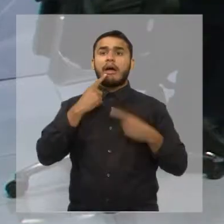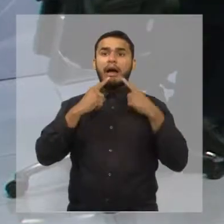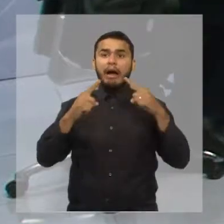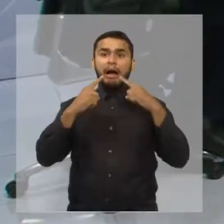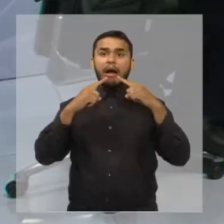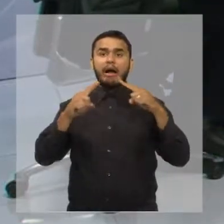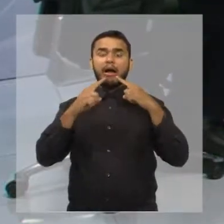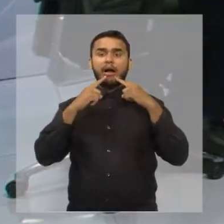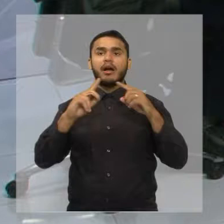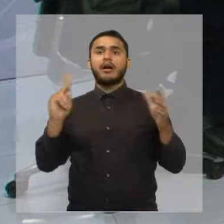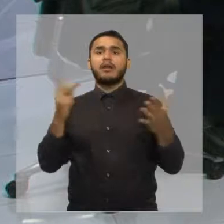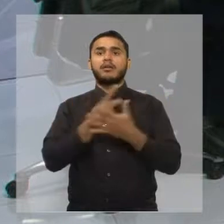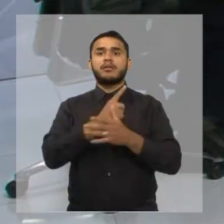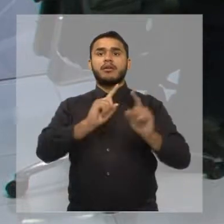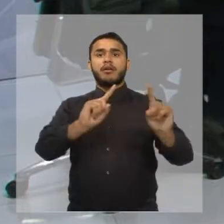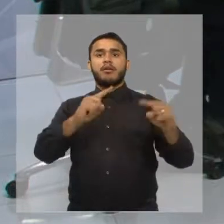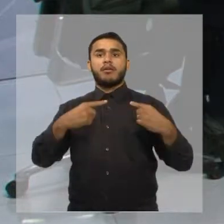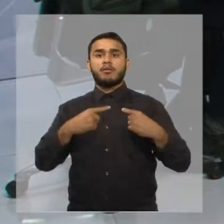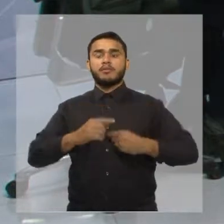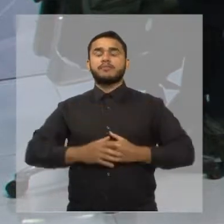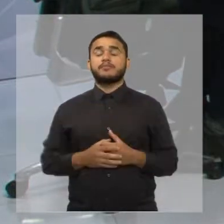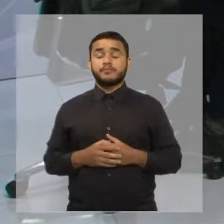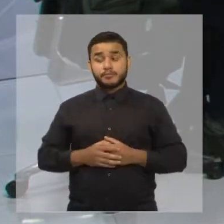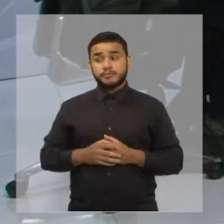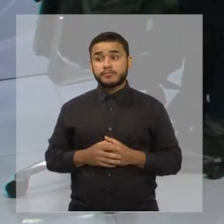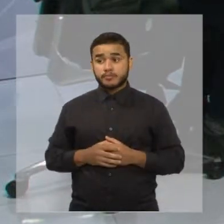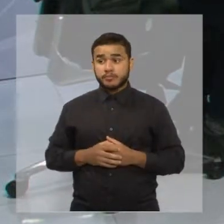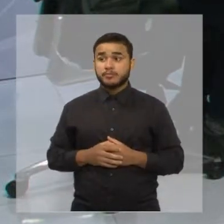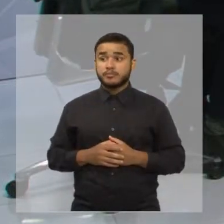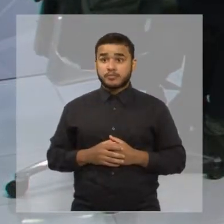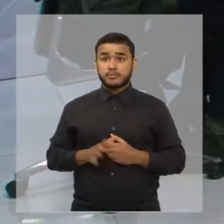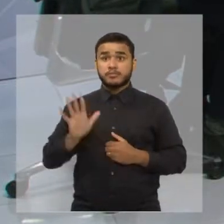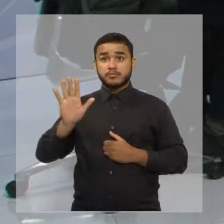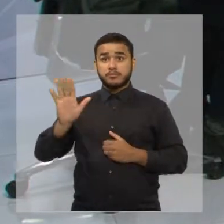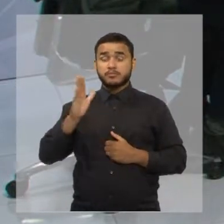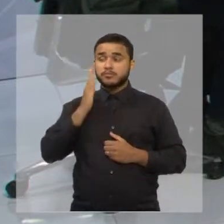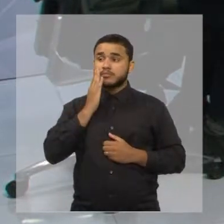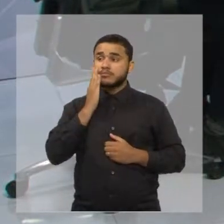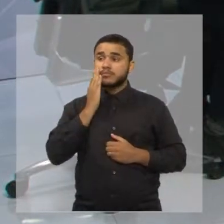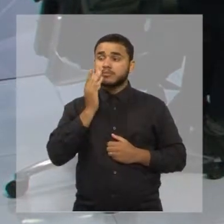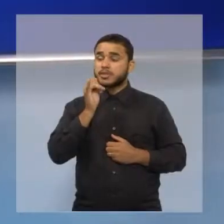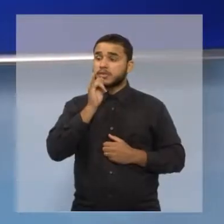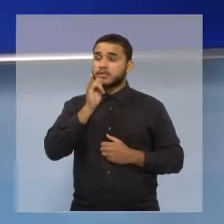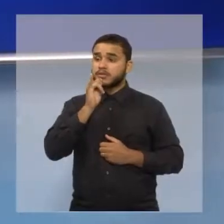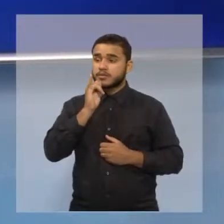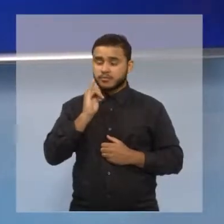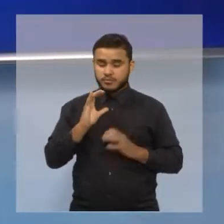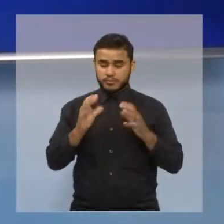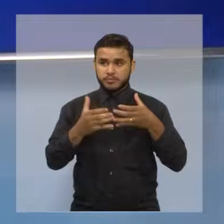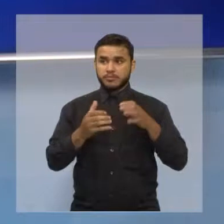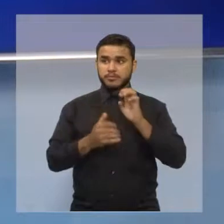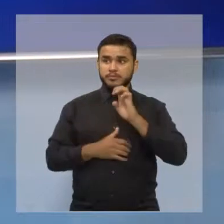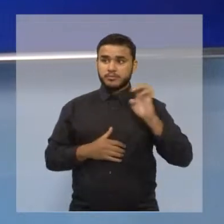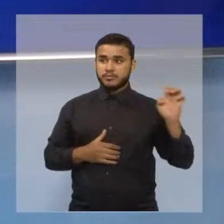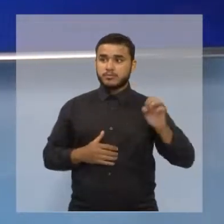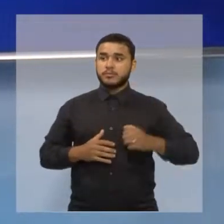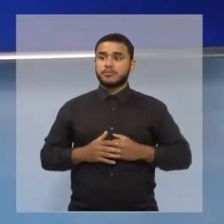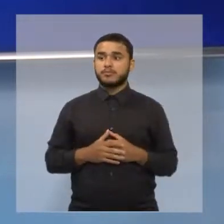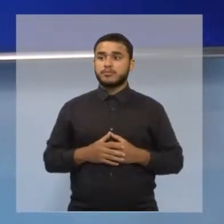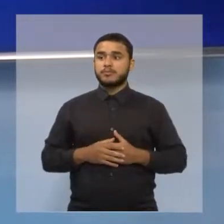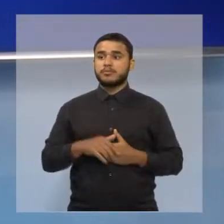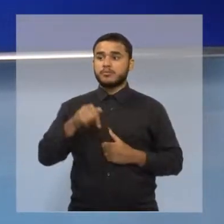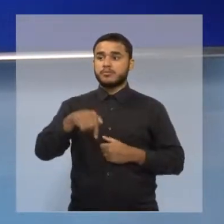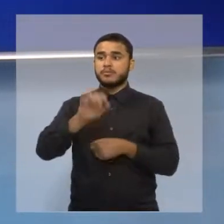que pelo amor de Deus, de esquerda, formalmente identificado sob o ponto de vista político e ideológico, existem três. O